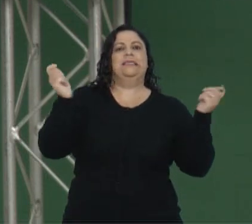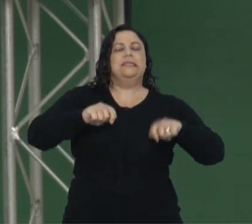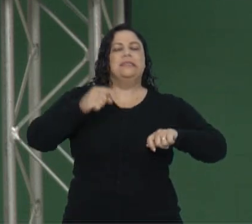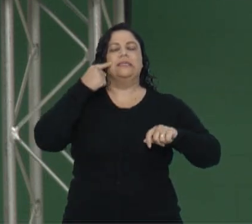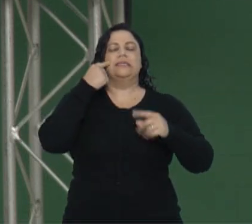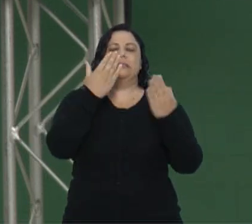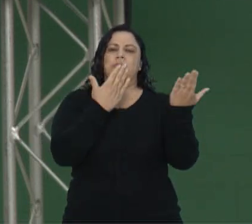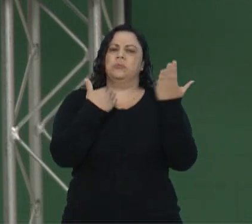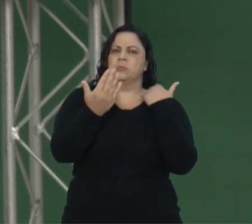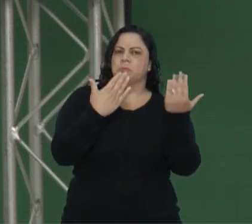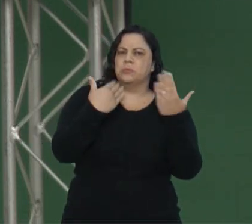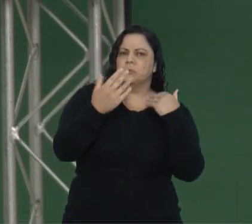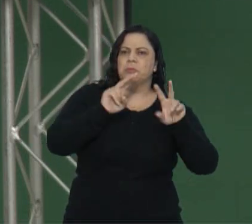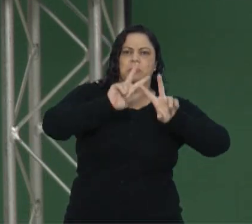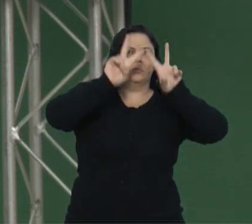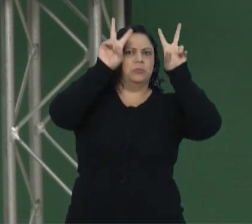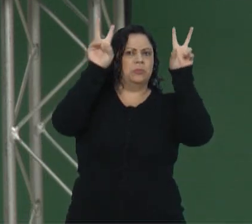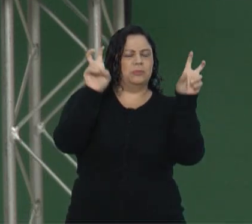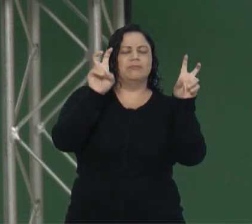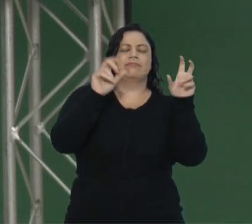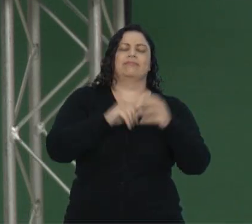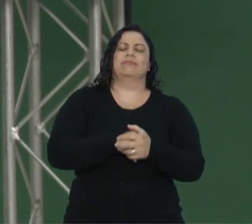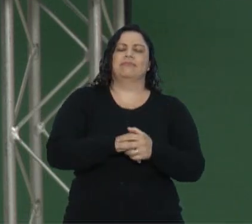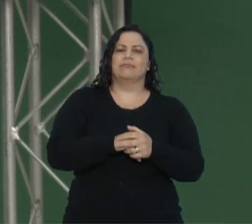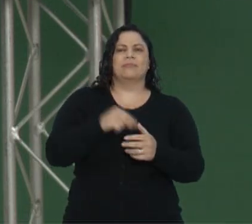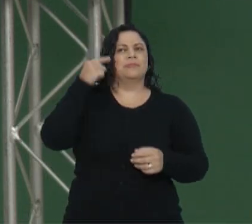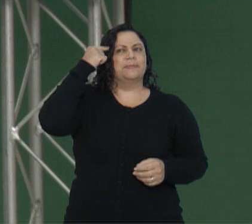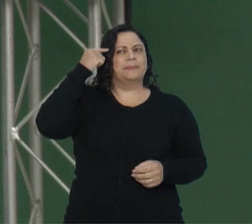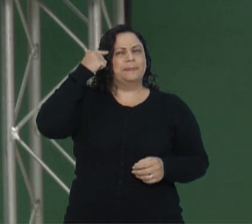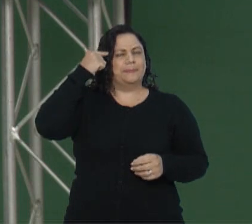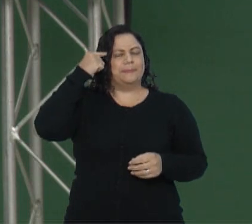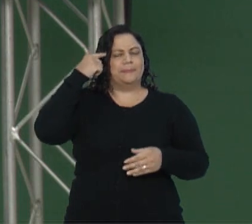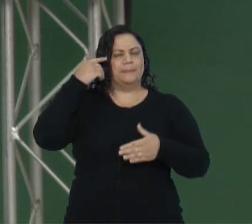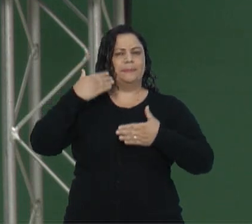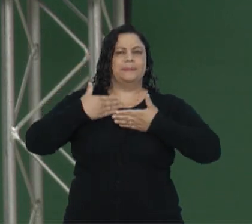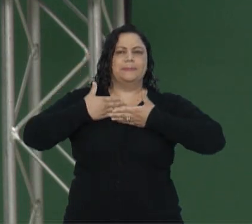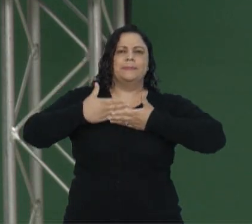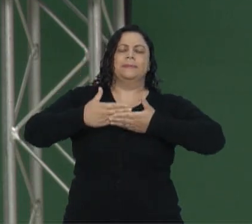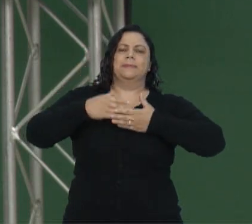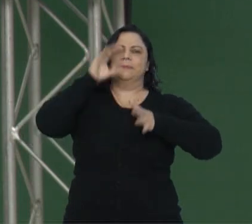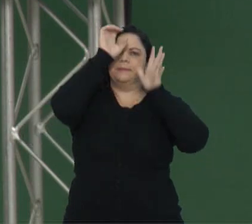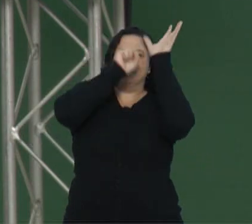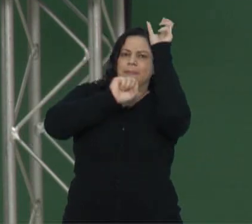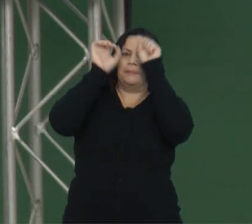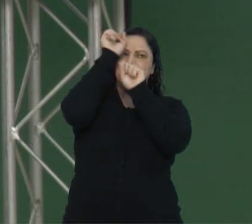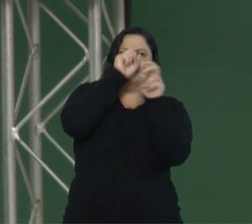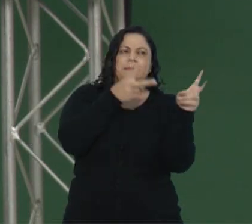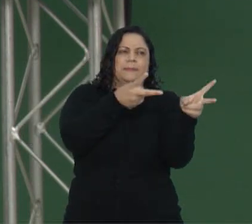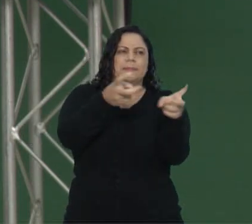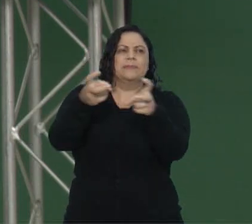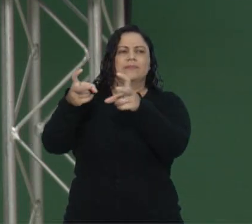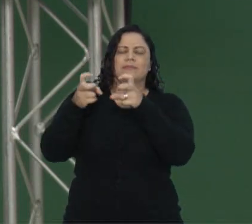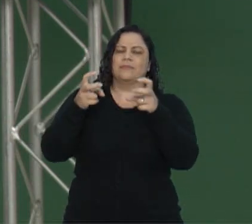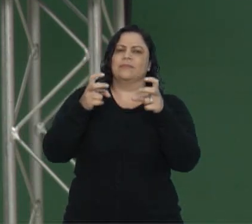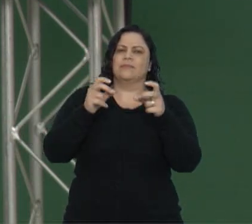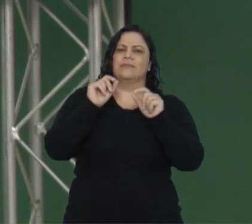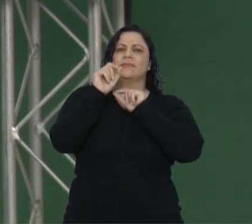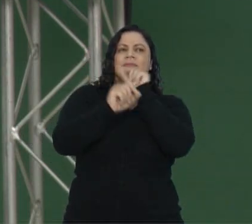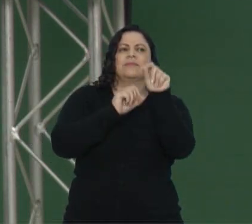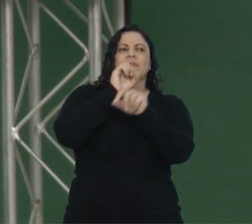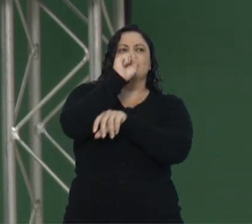já discutiu, começamos a repensá-lo, tá certo? Nós observamos a relação de subordinação,